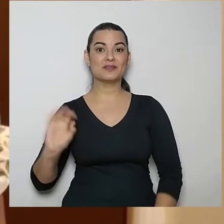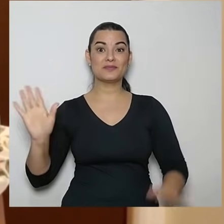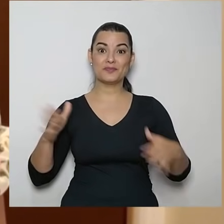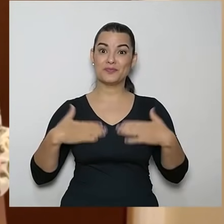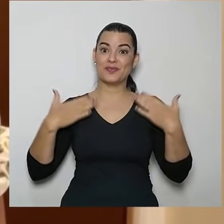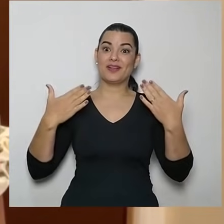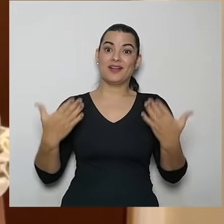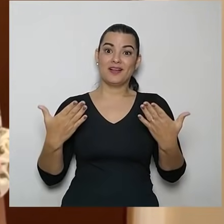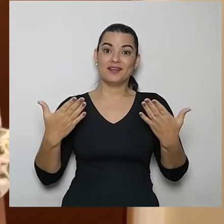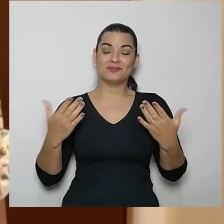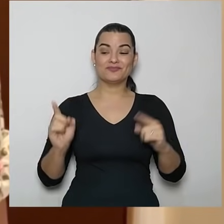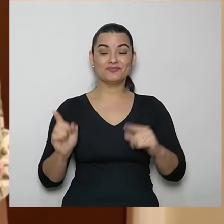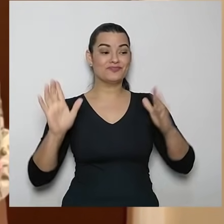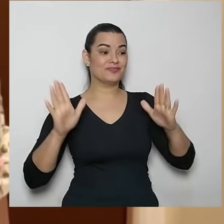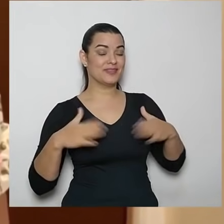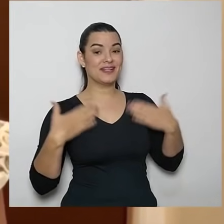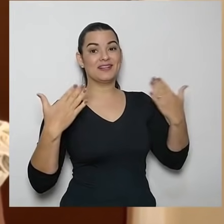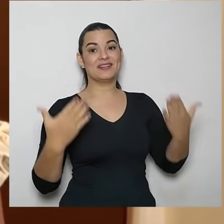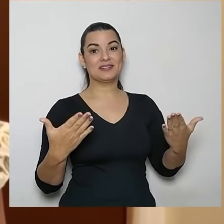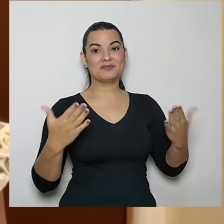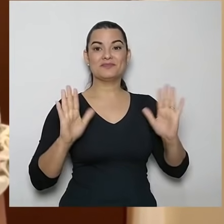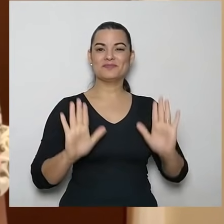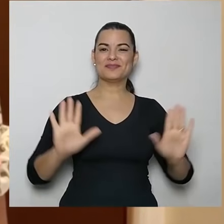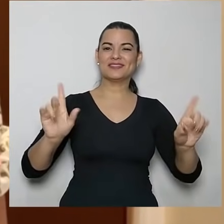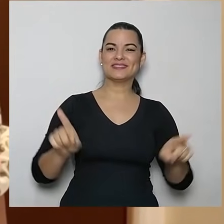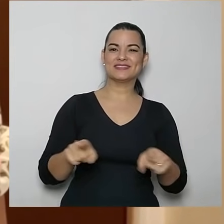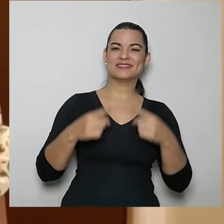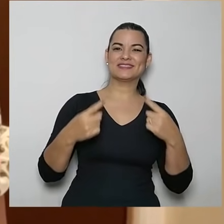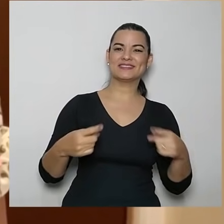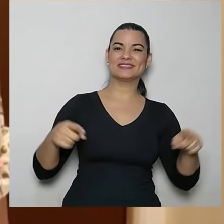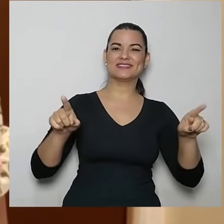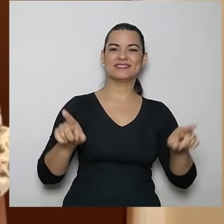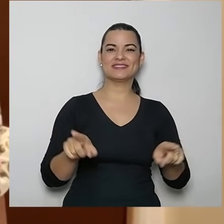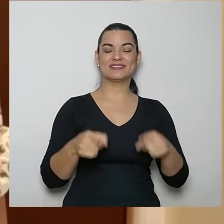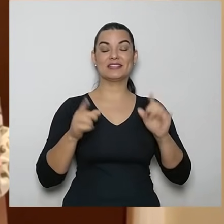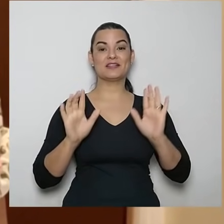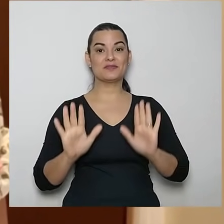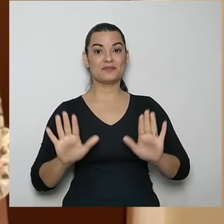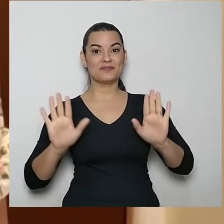se assustou, mas a musiquinha,